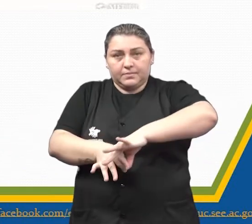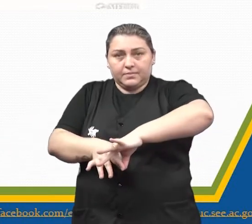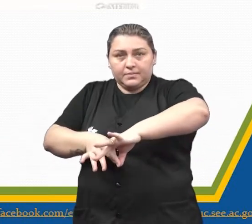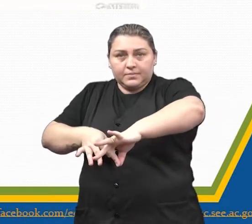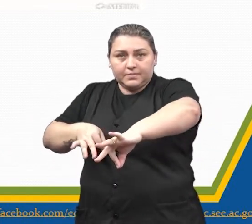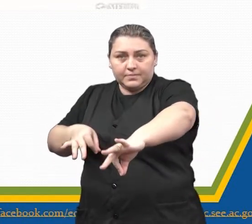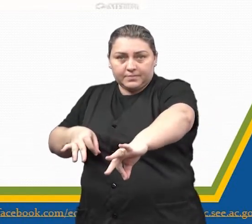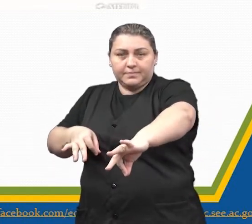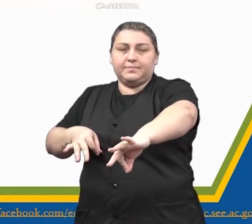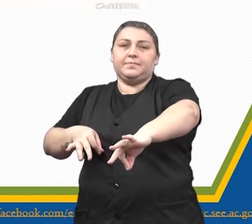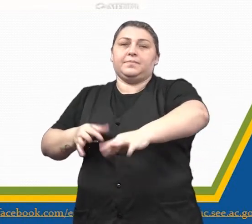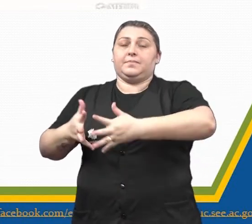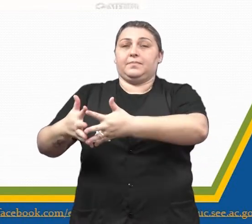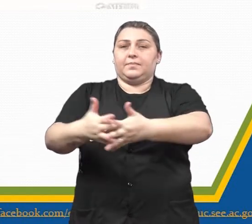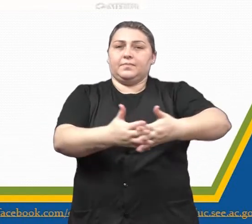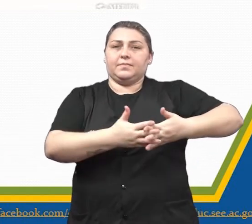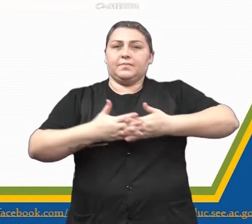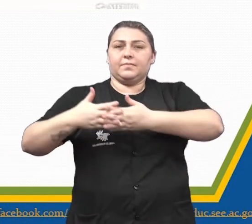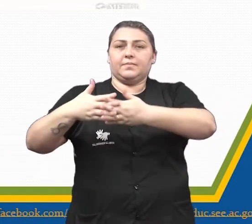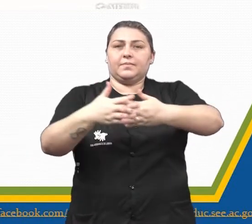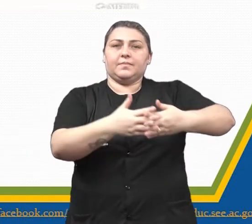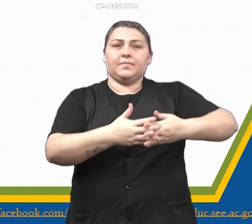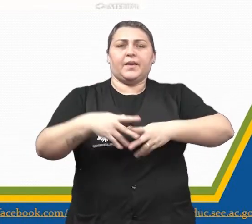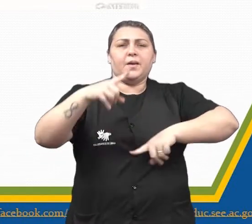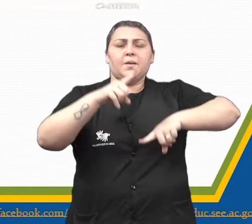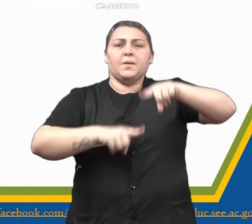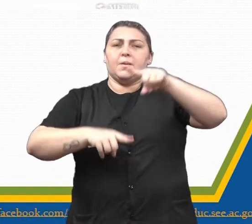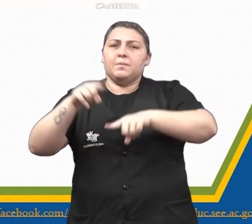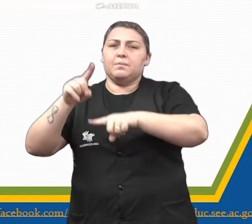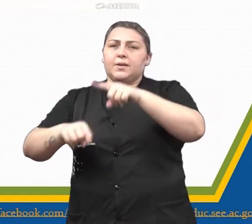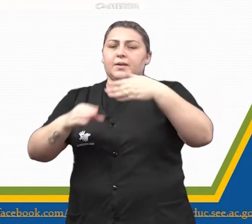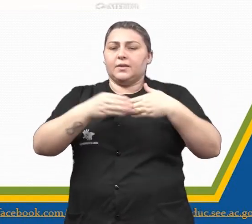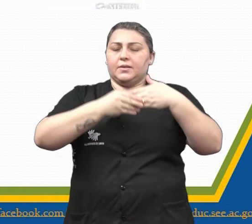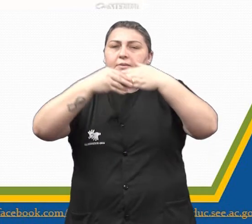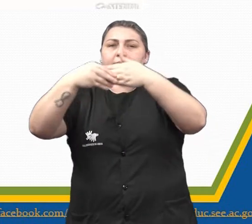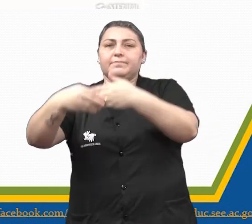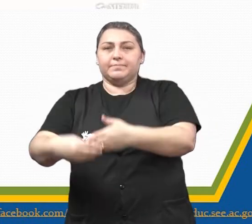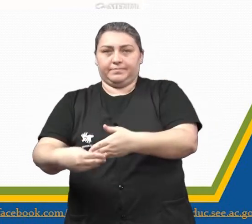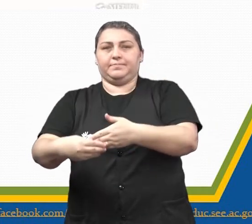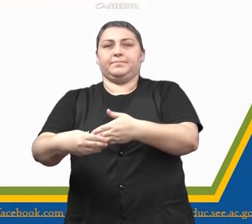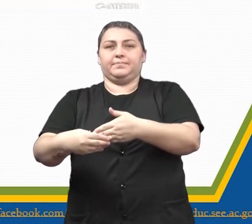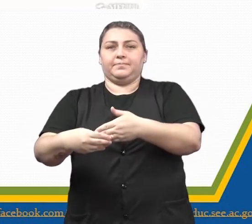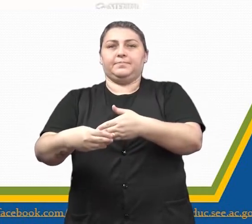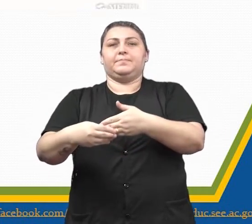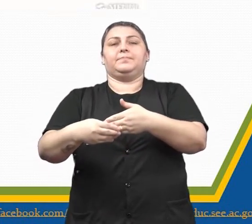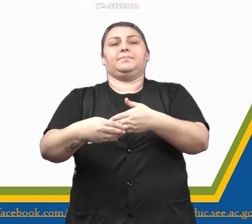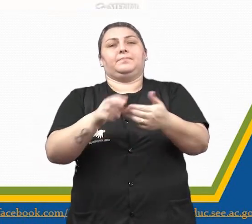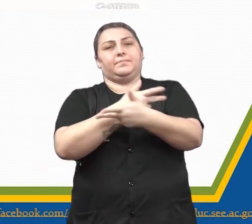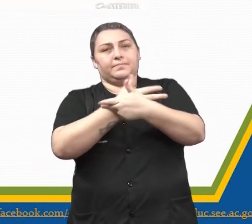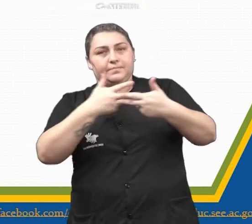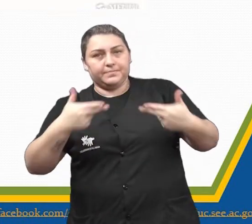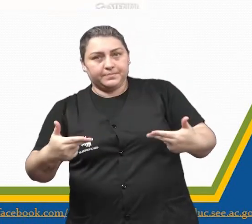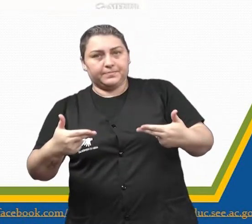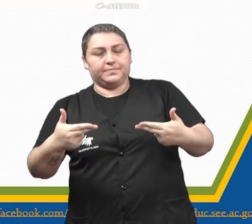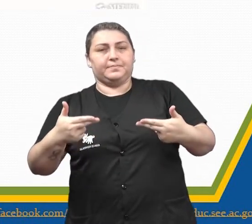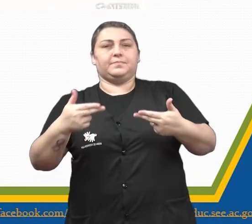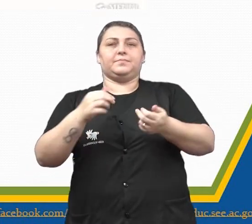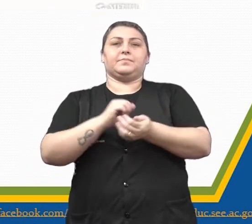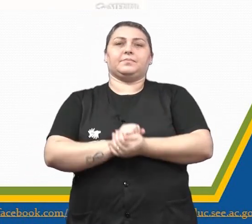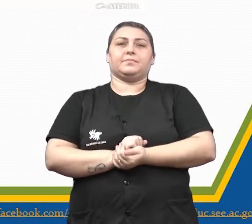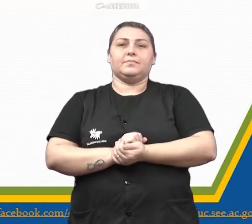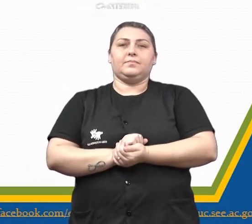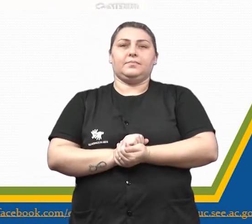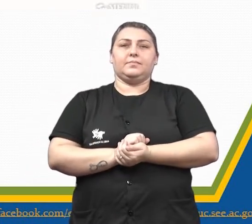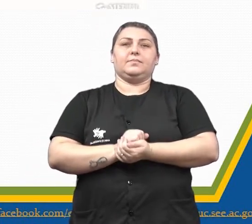as carretas, o material, né, quantos quilos aquela carreta está carregando de material, né,